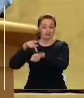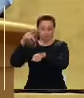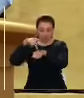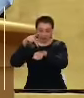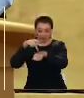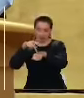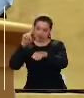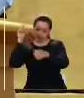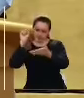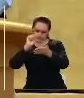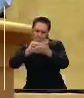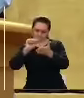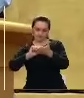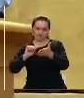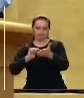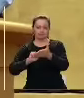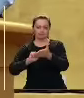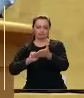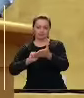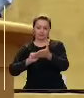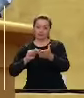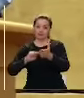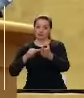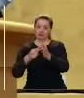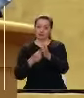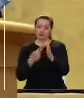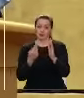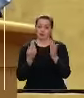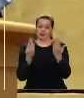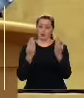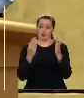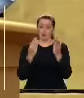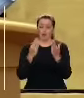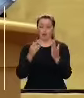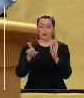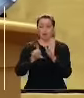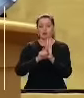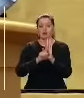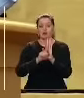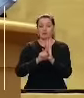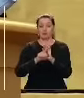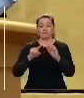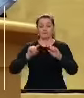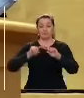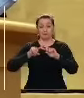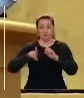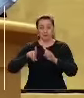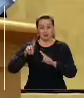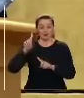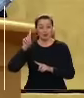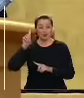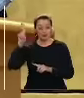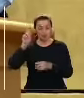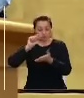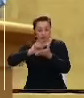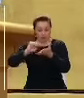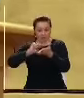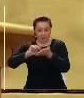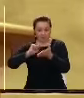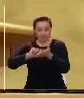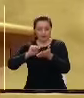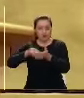as chamadas tábuas da lei, mas ele escreveu na rocha a sua